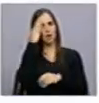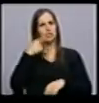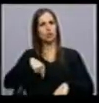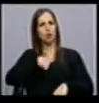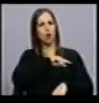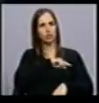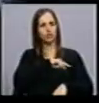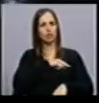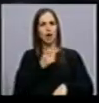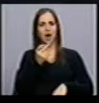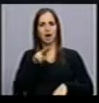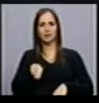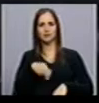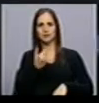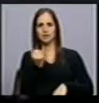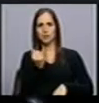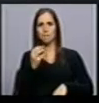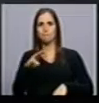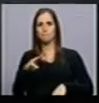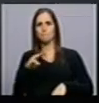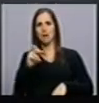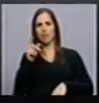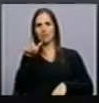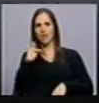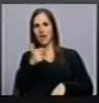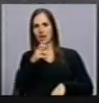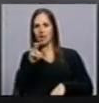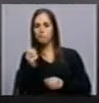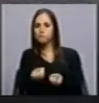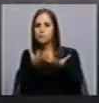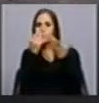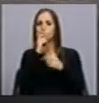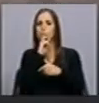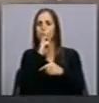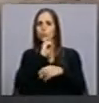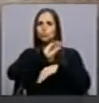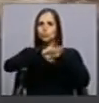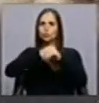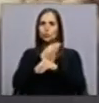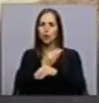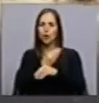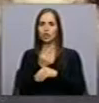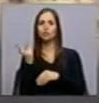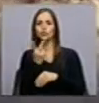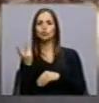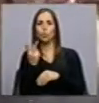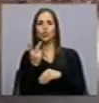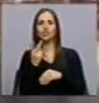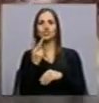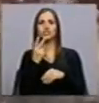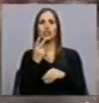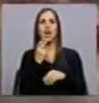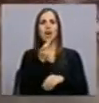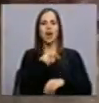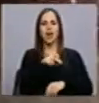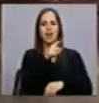de antimatéria através disto? Nós estamos a ver da fusão de 2 anãs brancas. Isso dá origem a uma